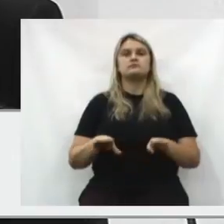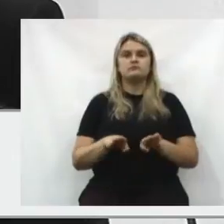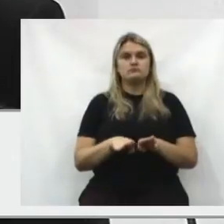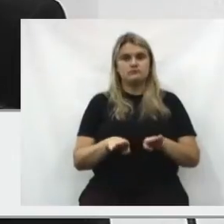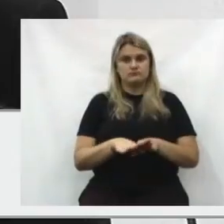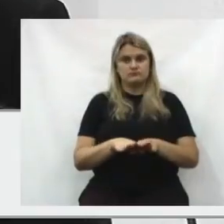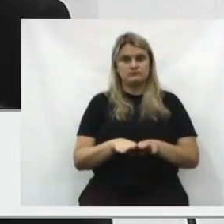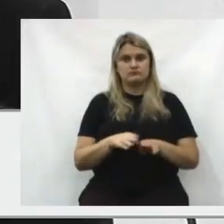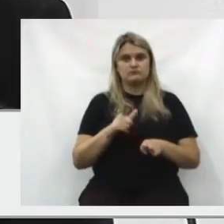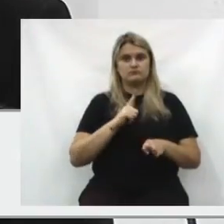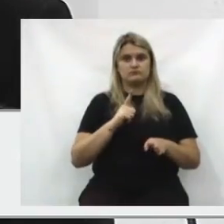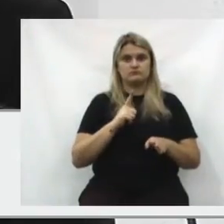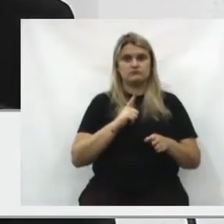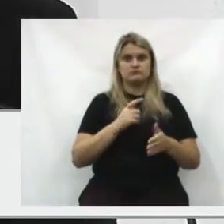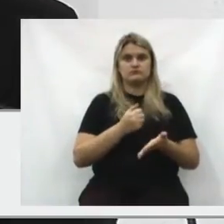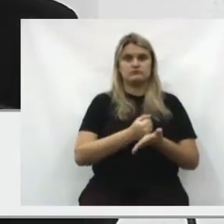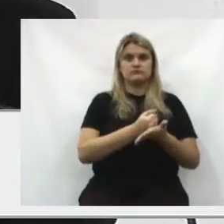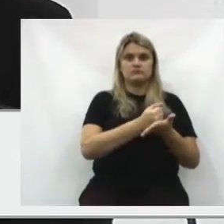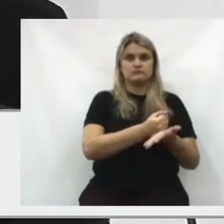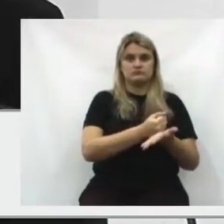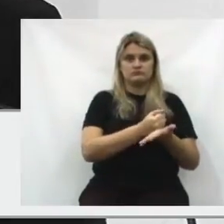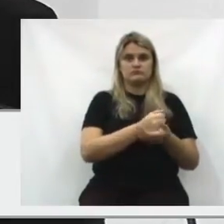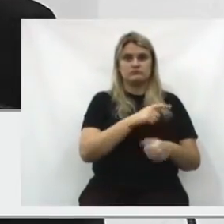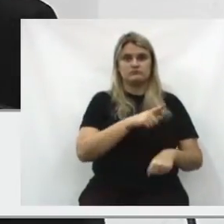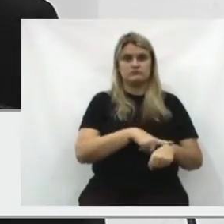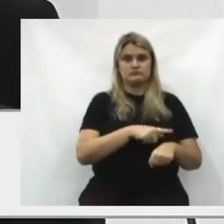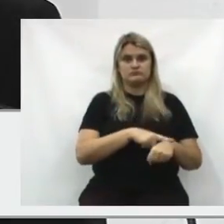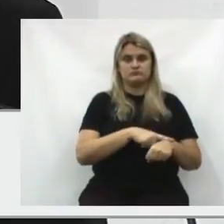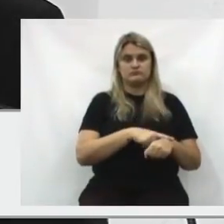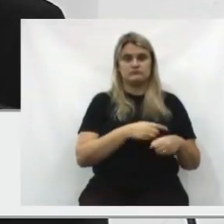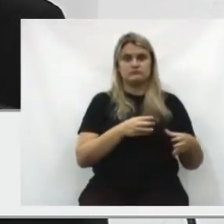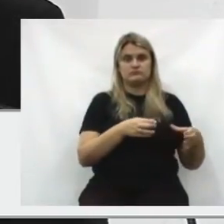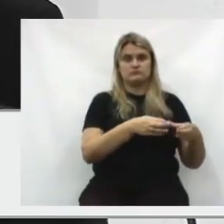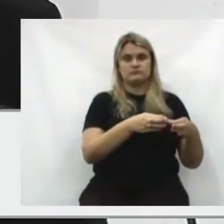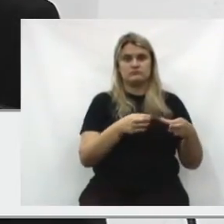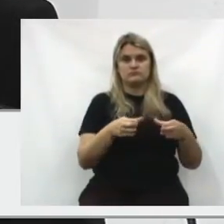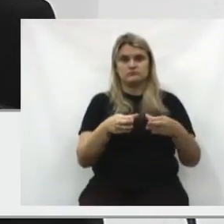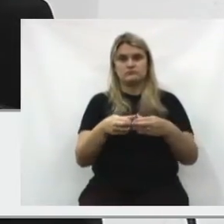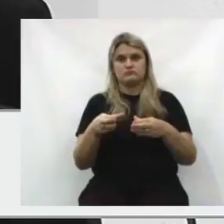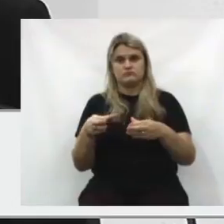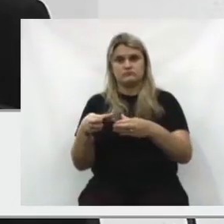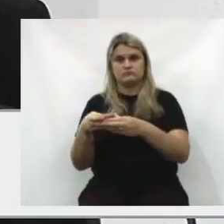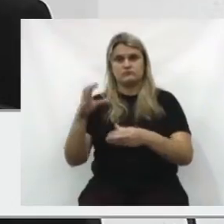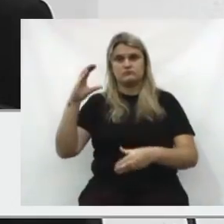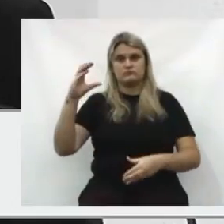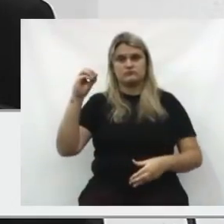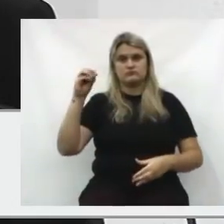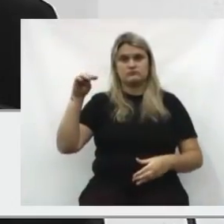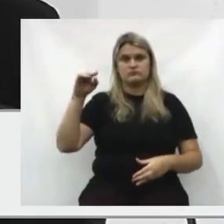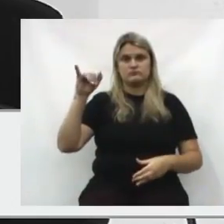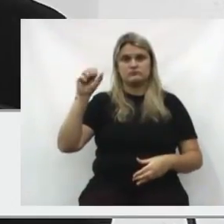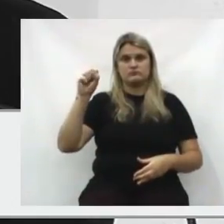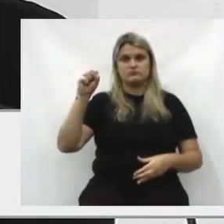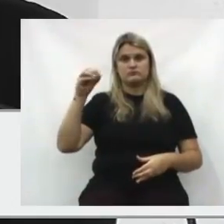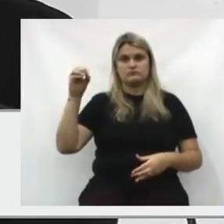Presidência. E também ele está assessorando, neste momento, as comissões